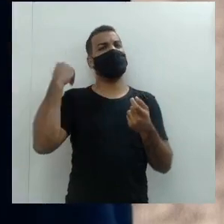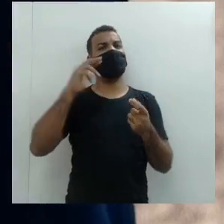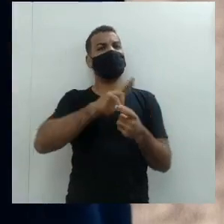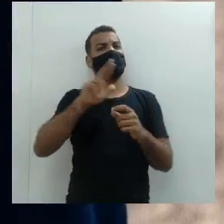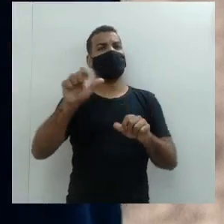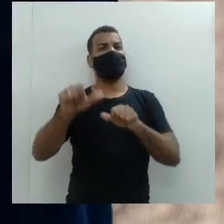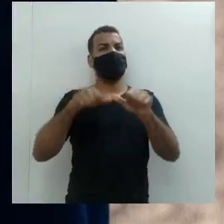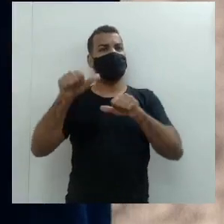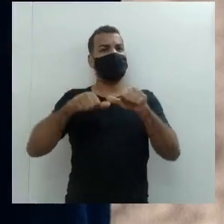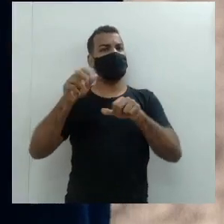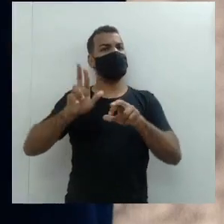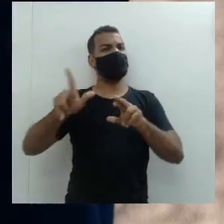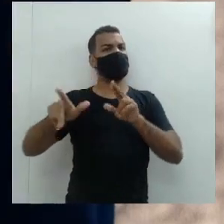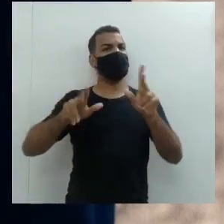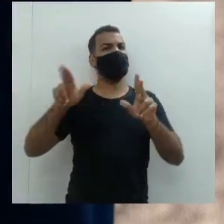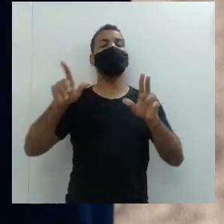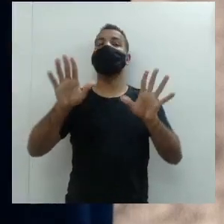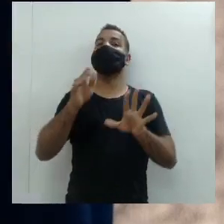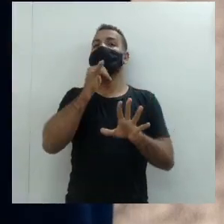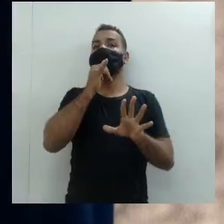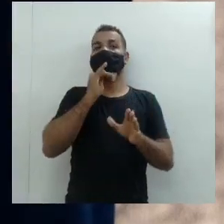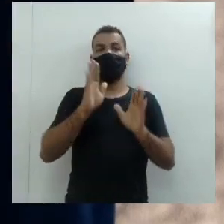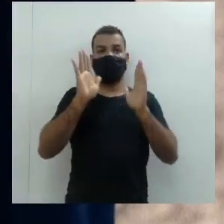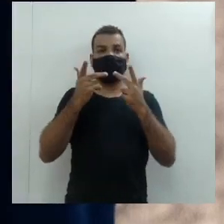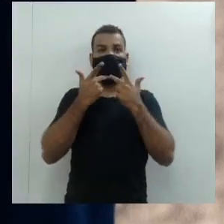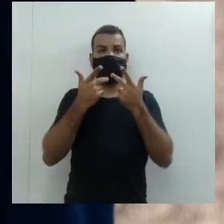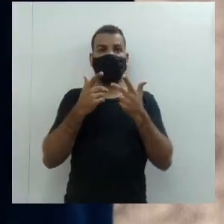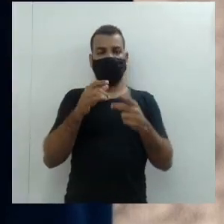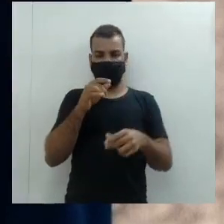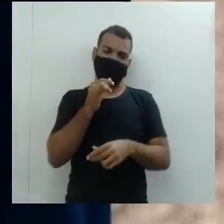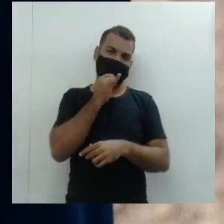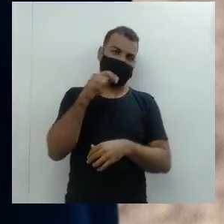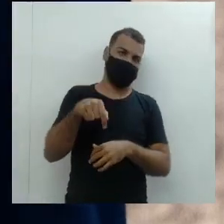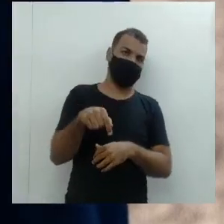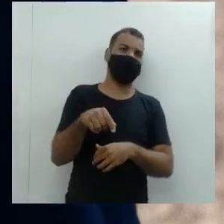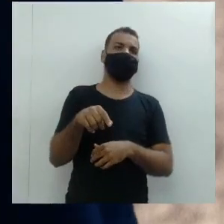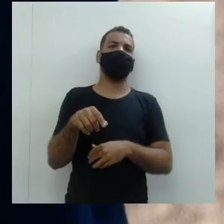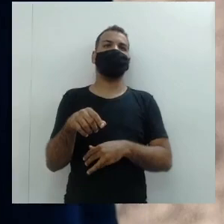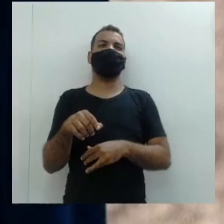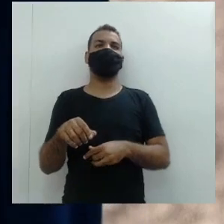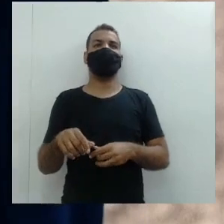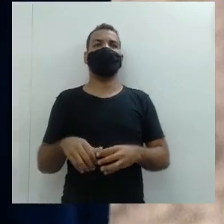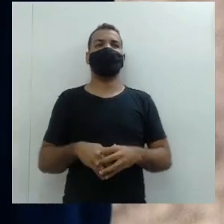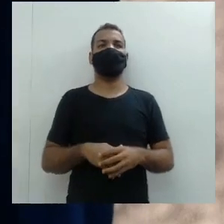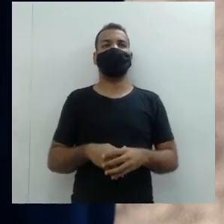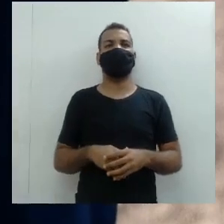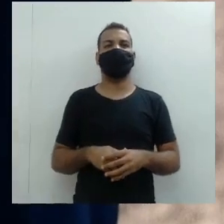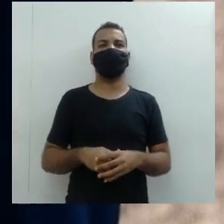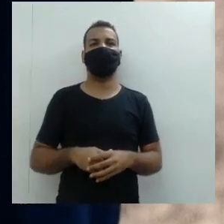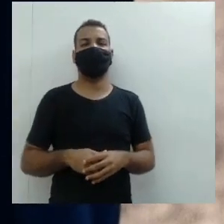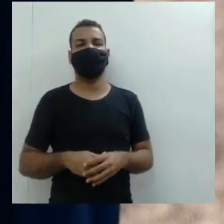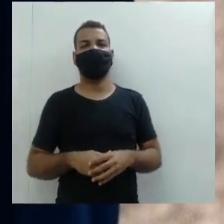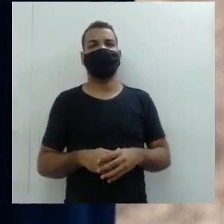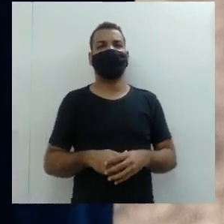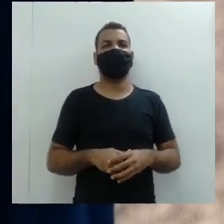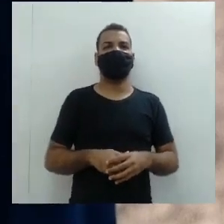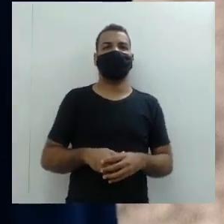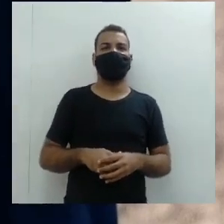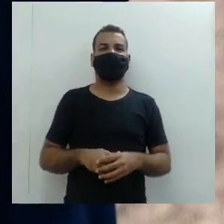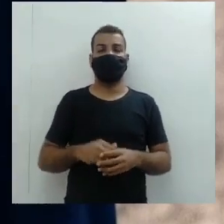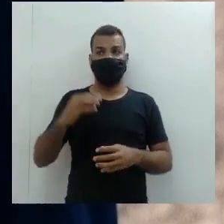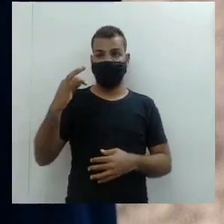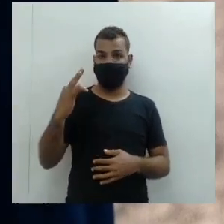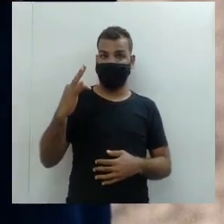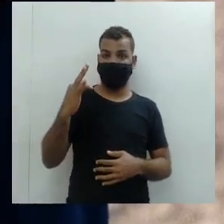Já falamos, por exemplo, aqui de... Austregésilo de Ataíde. Exatamente. Futuramente